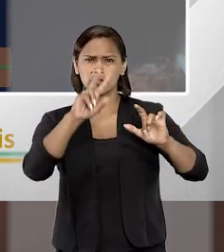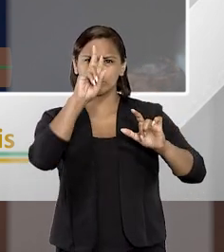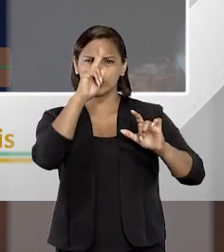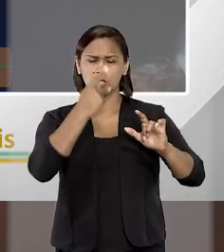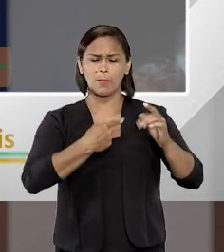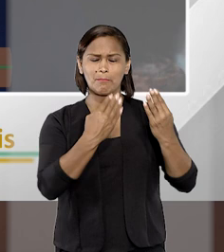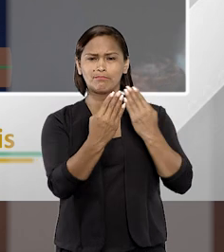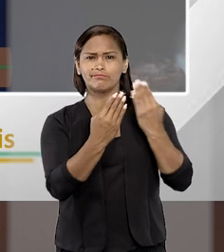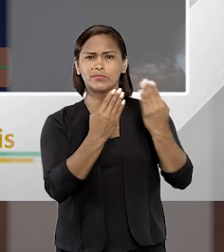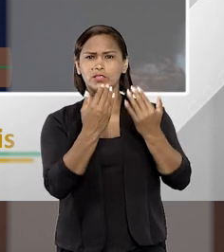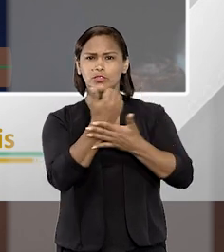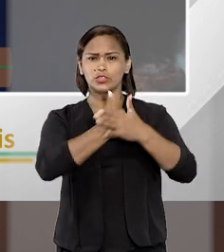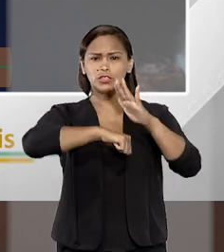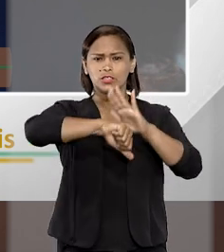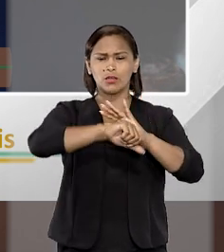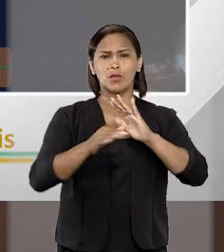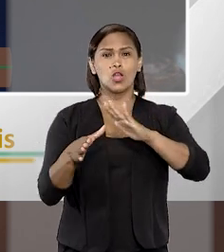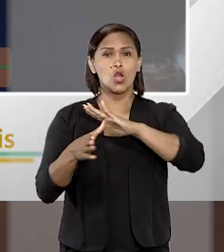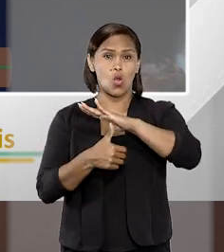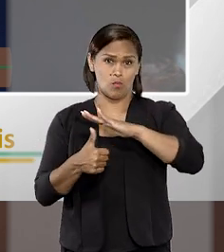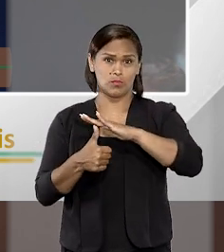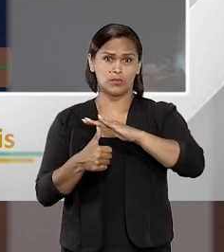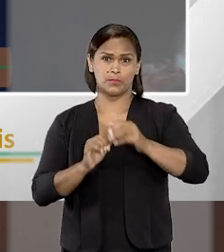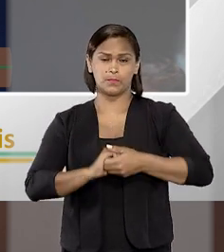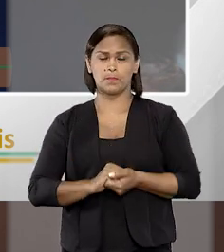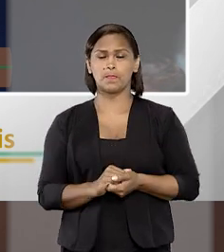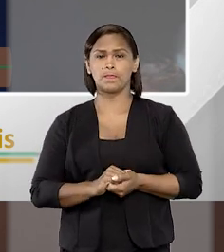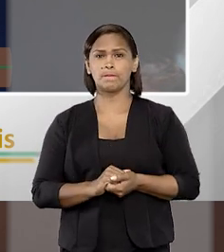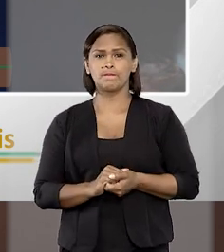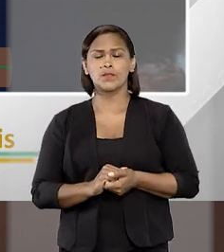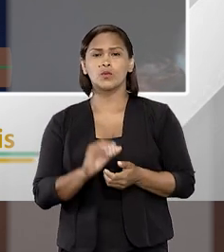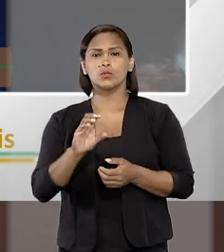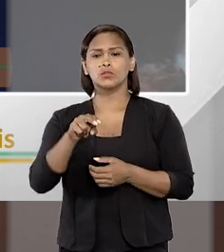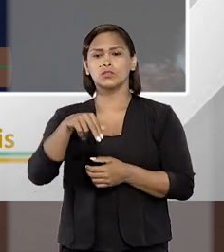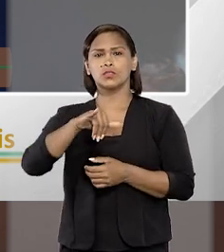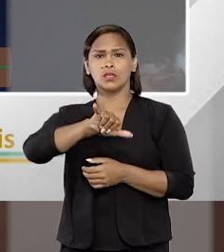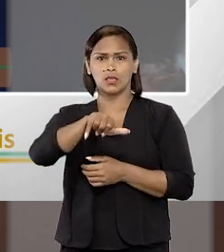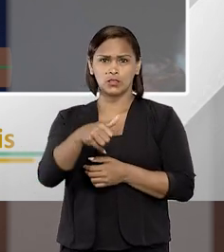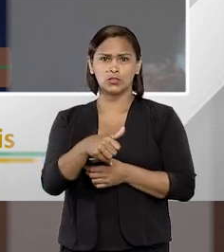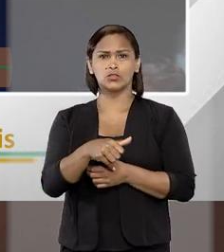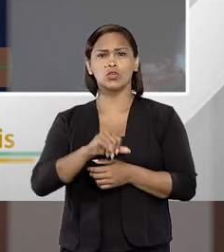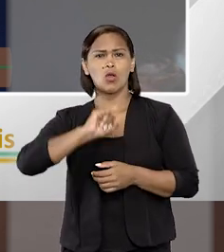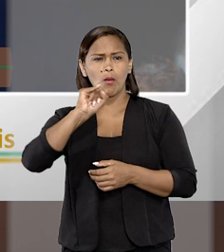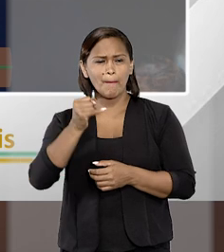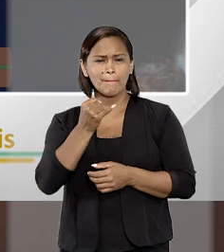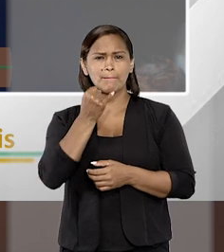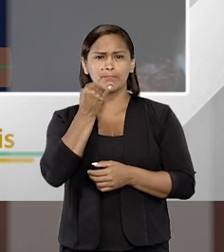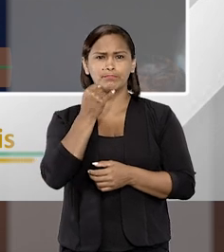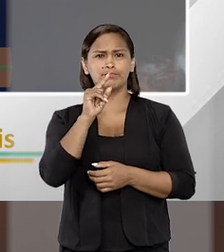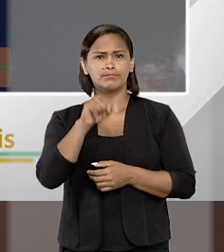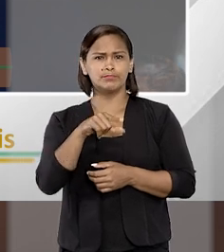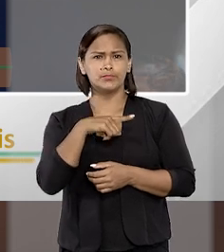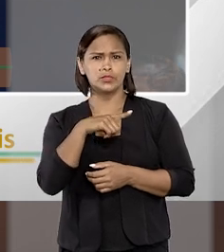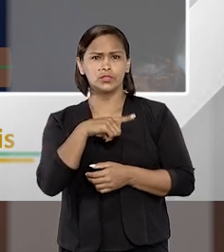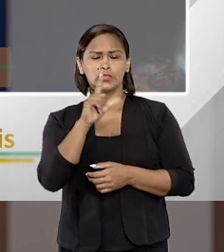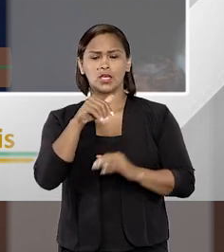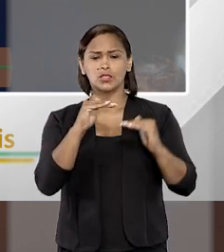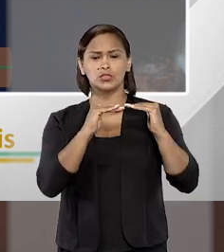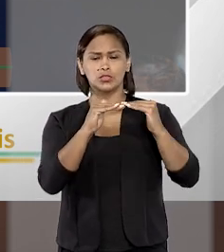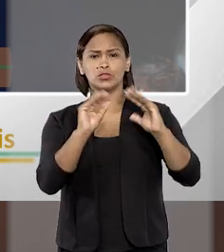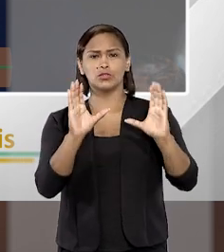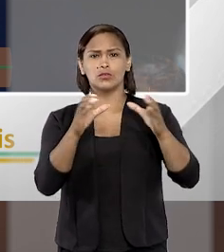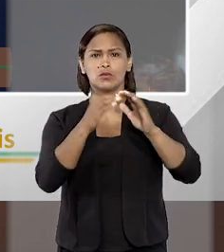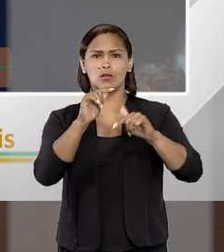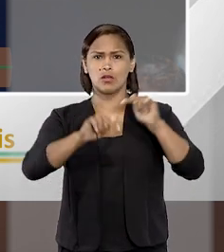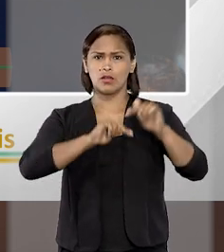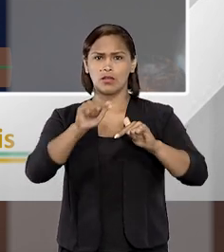suspeito de crimes geralmente filme ou então o CNJ muito oportunamente instituiu